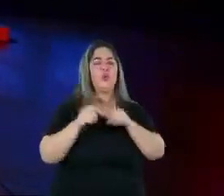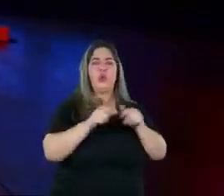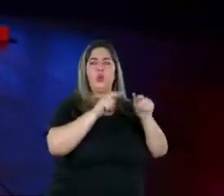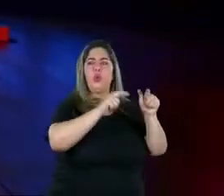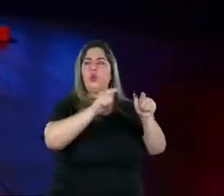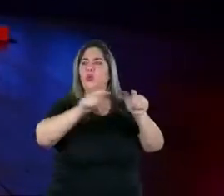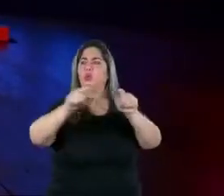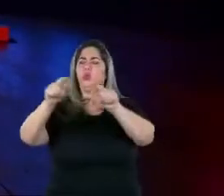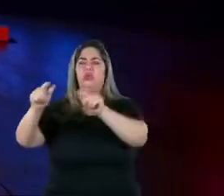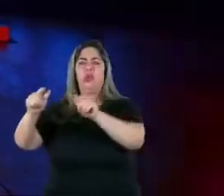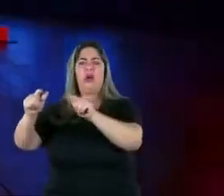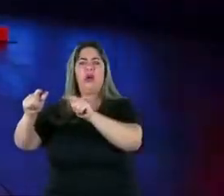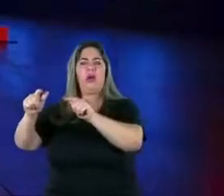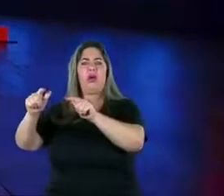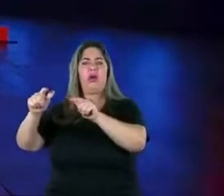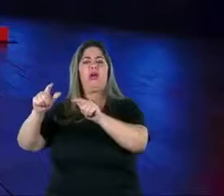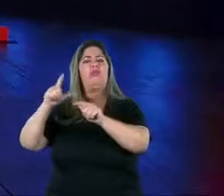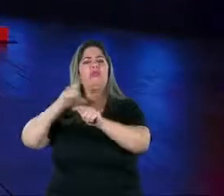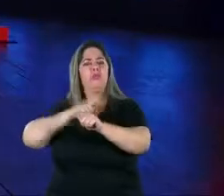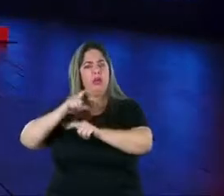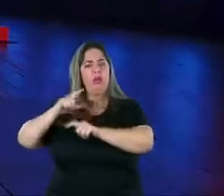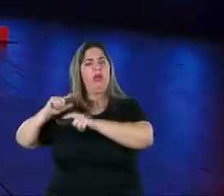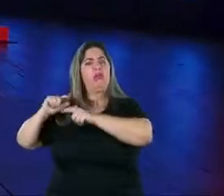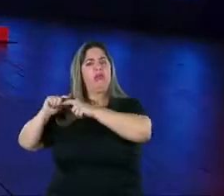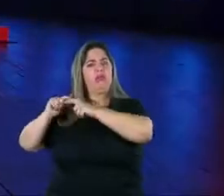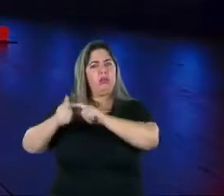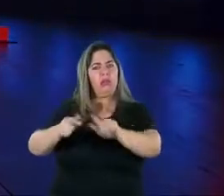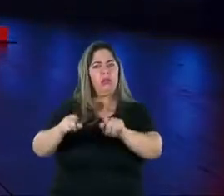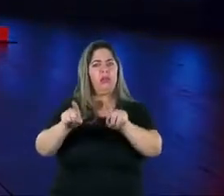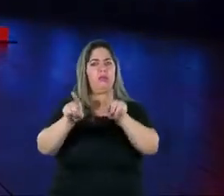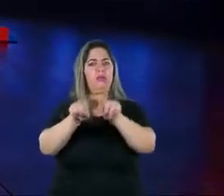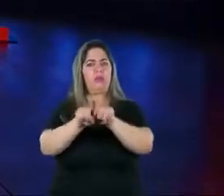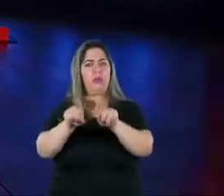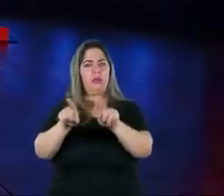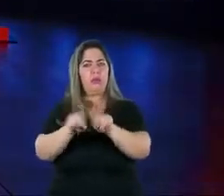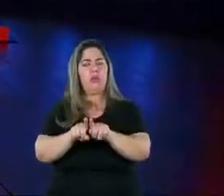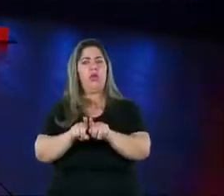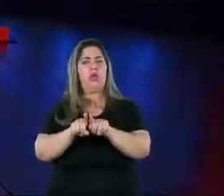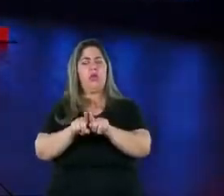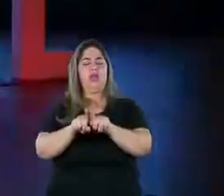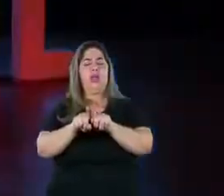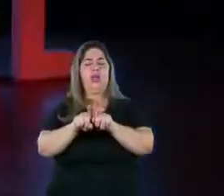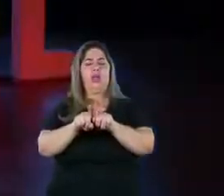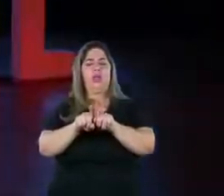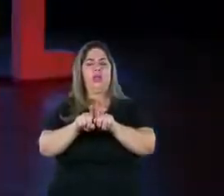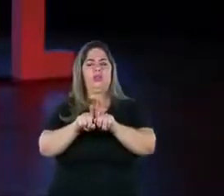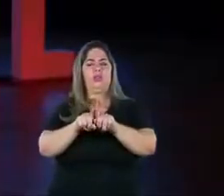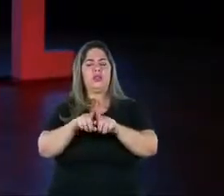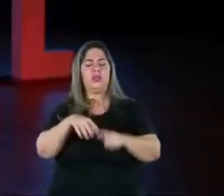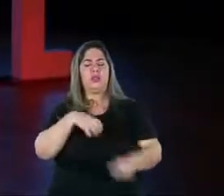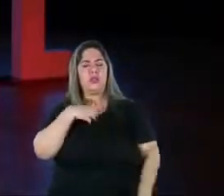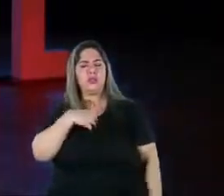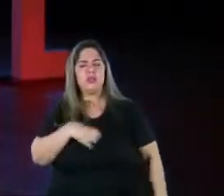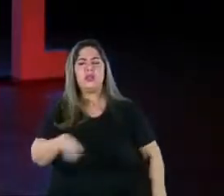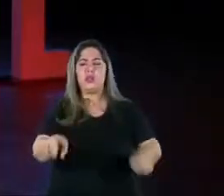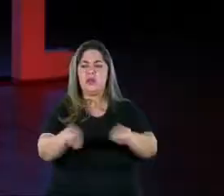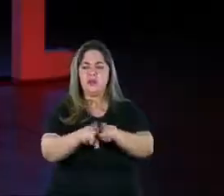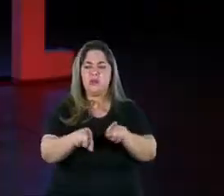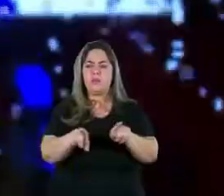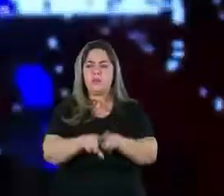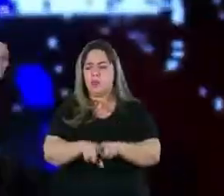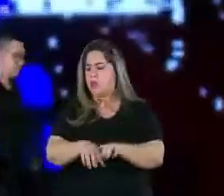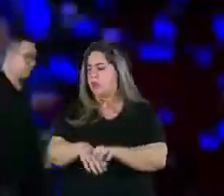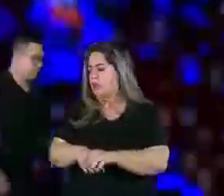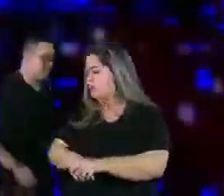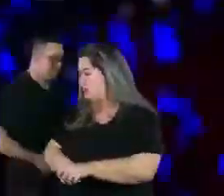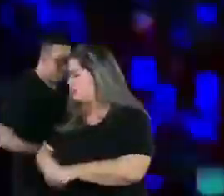na minha raiz, minha tradição, está na minha nódoa, na minha náusea, na minha mudez. Um